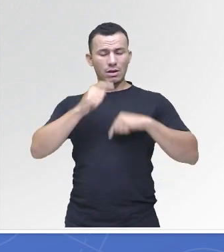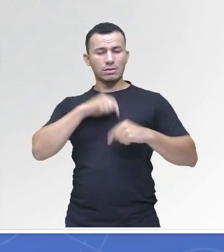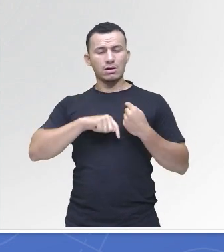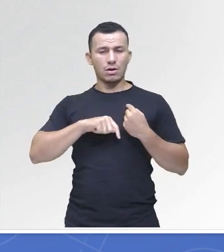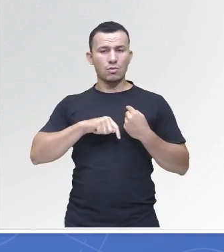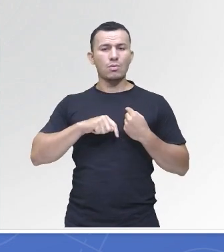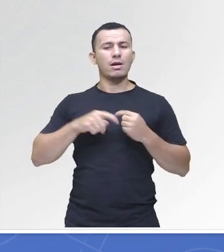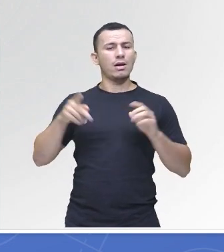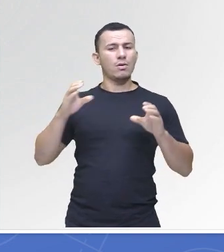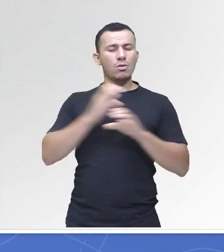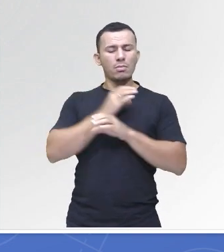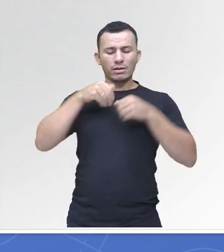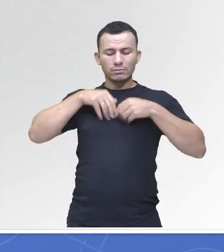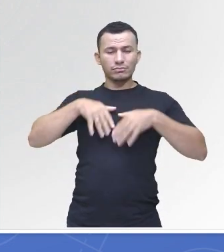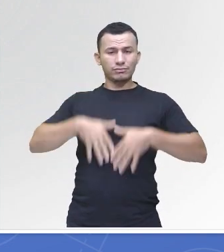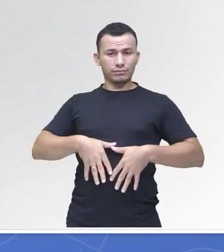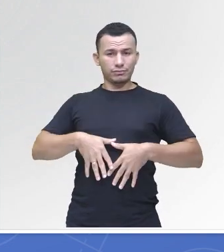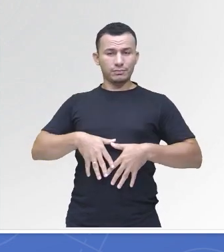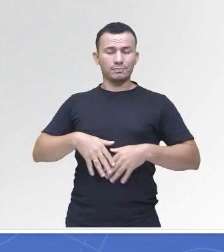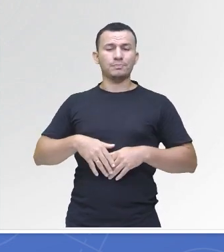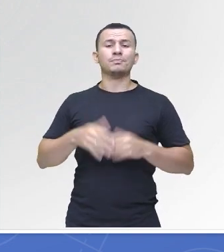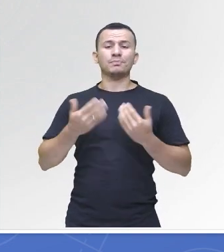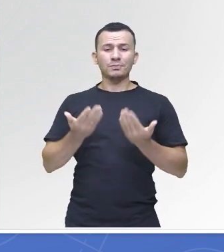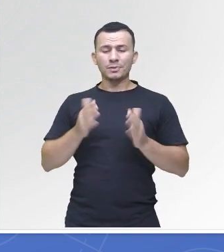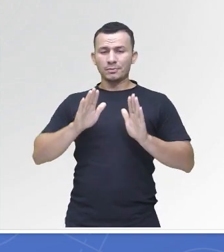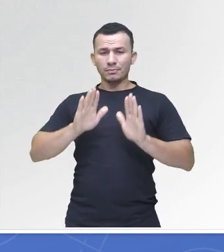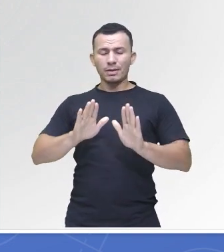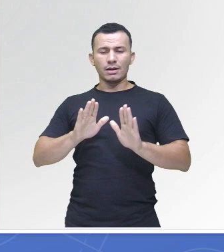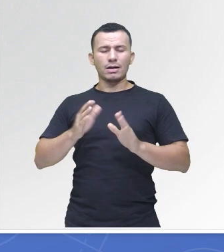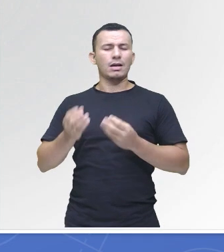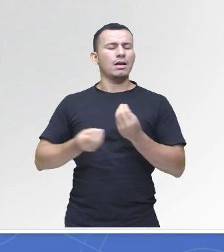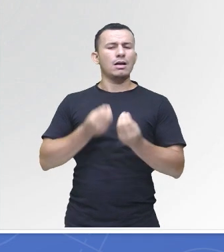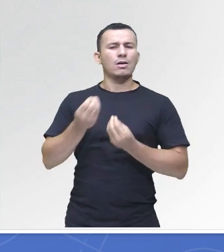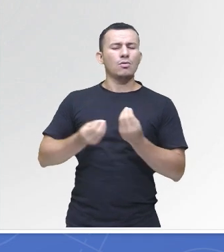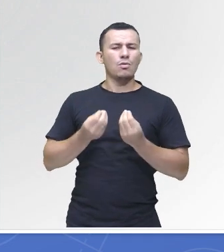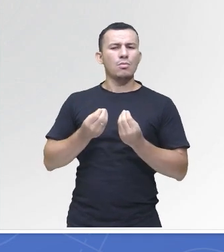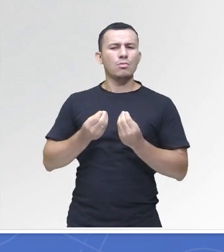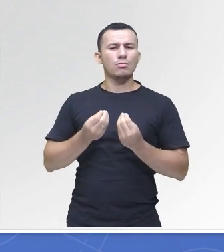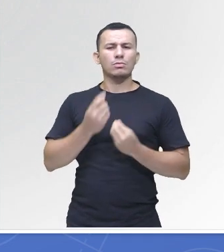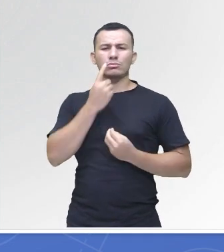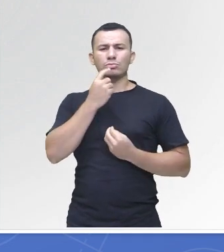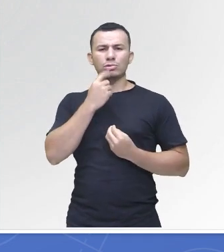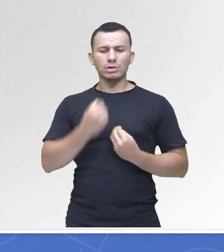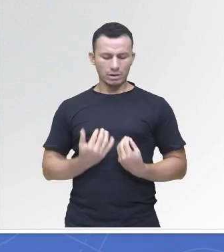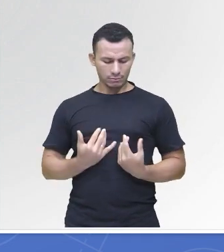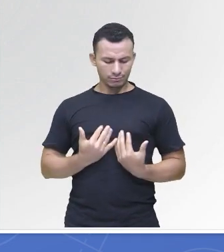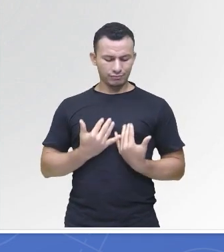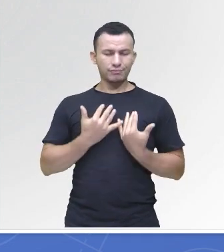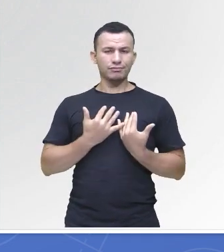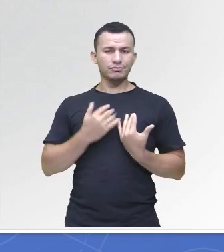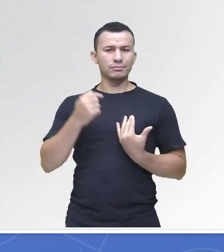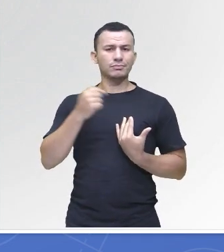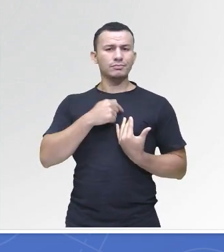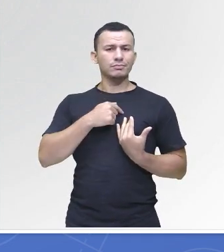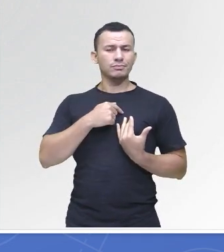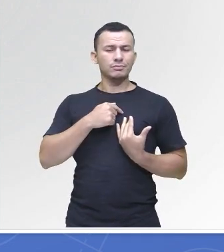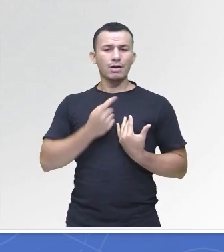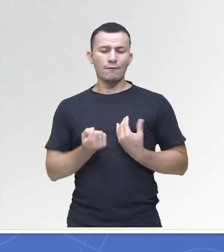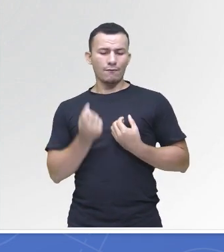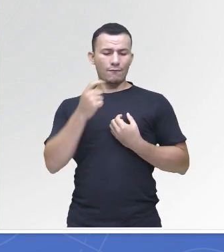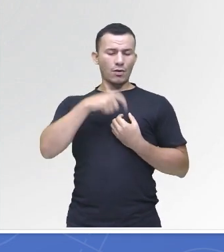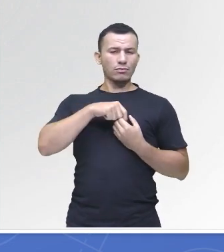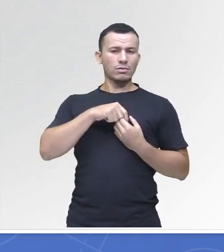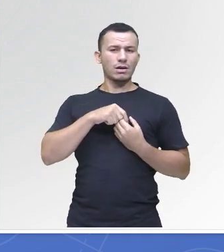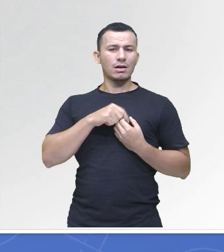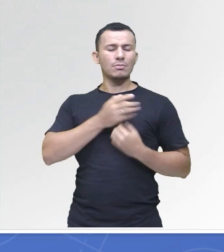corpo, exceto os pulmões, chega ao coração pelas, né? Qual será esse vaso que